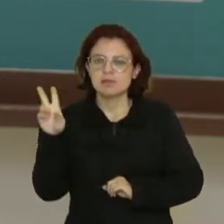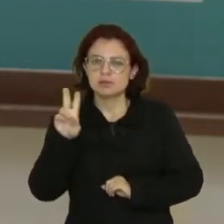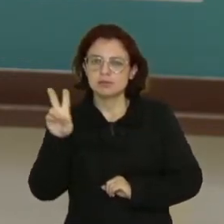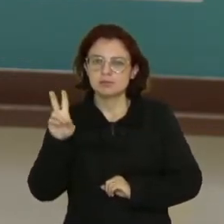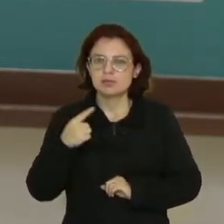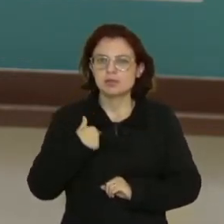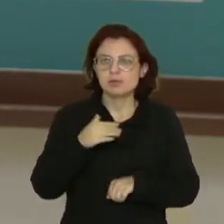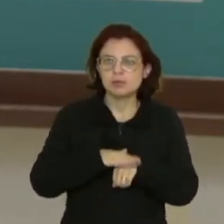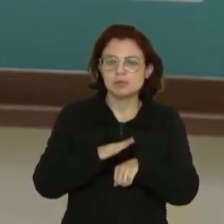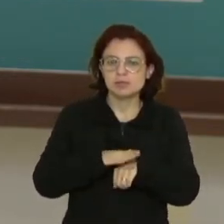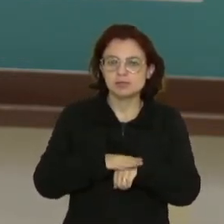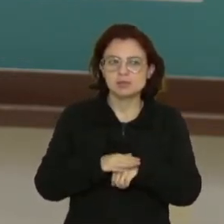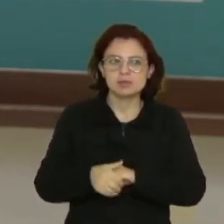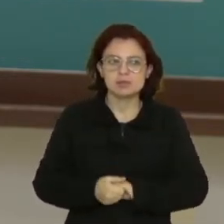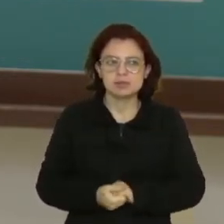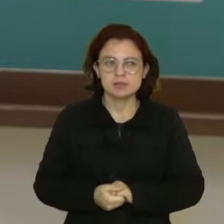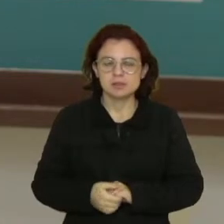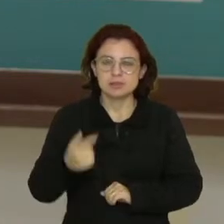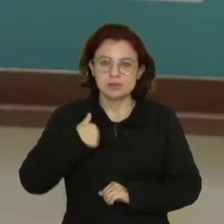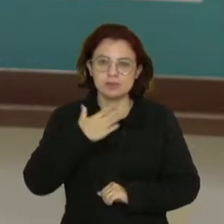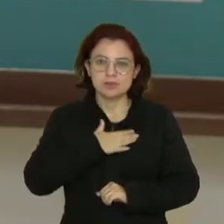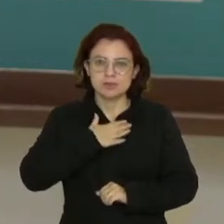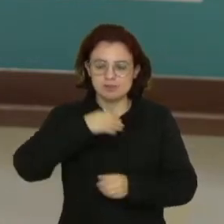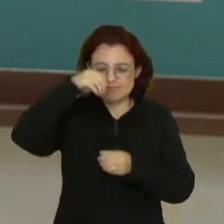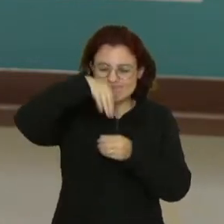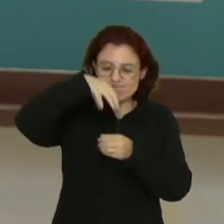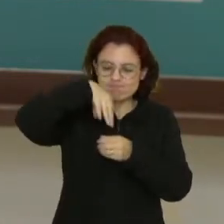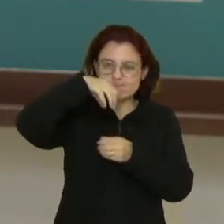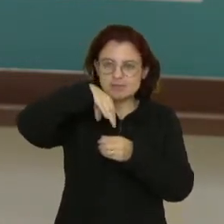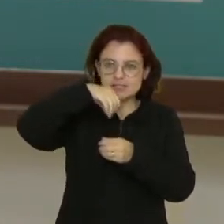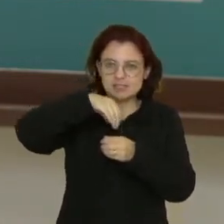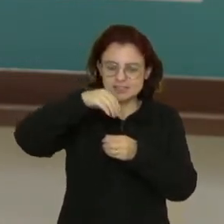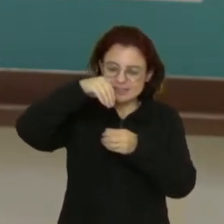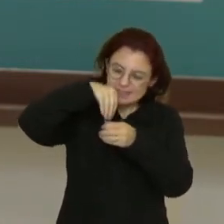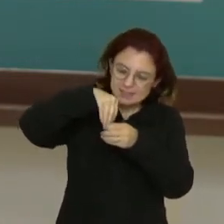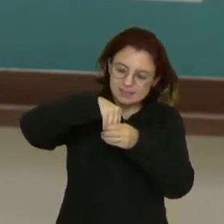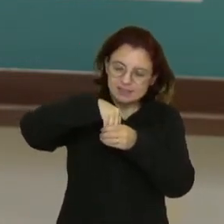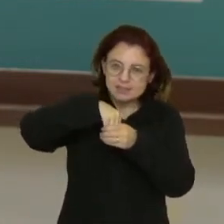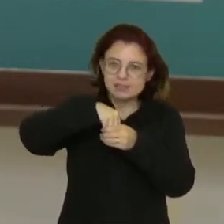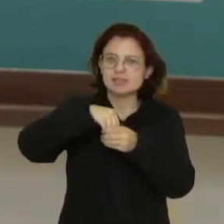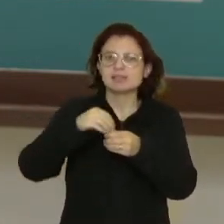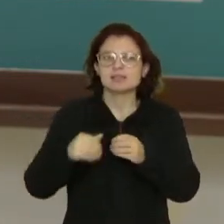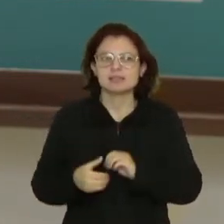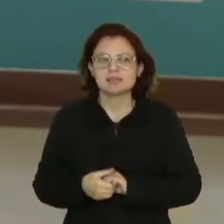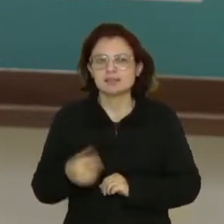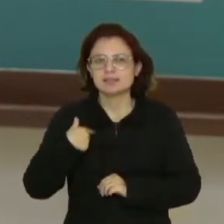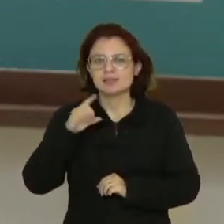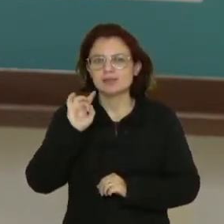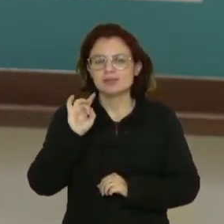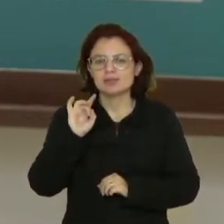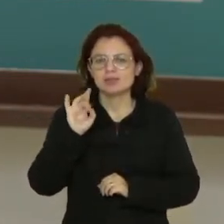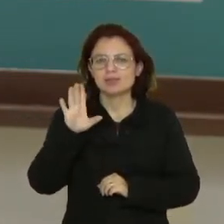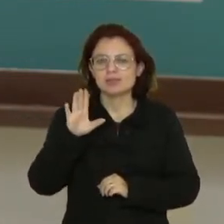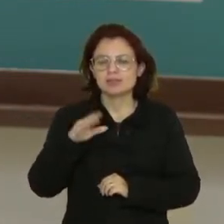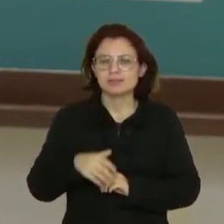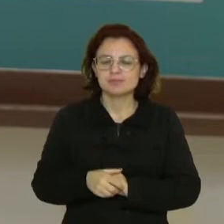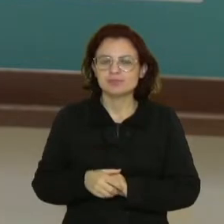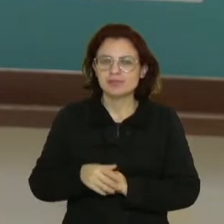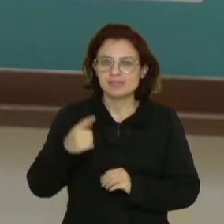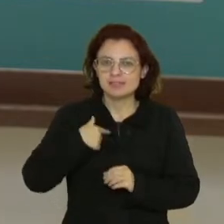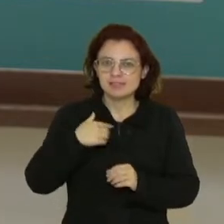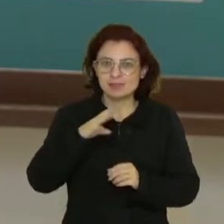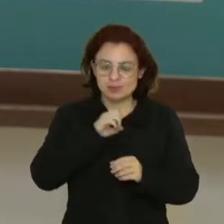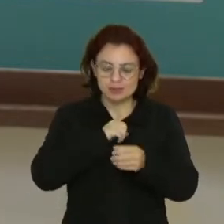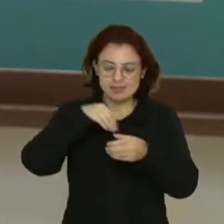quando eu vou tomar um sorvete Eu adoro quando coloca bastante massa do sorvete e que entra nem trocou não só aquela parte fica dentro né só